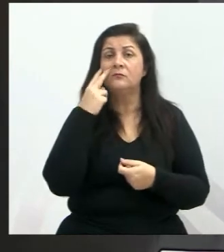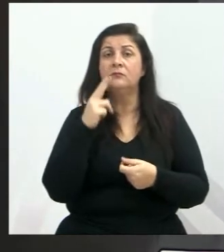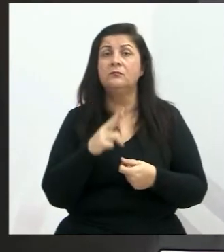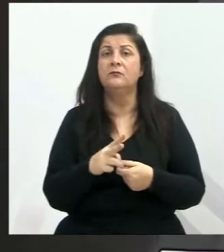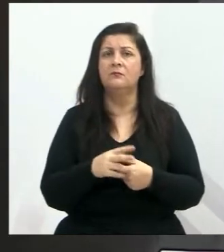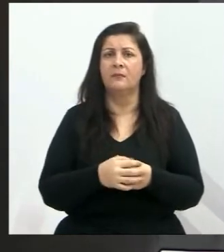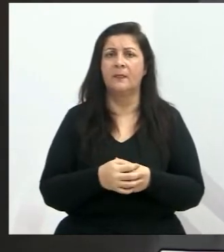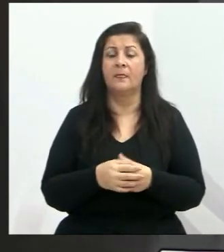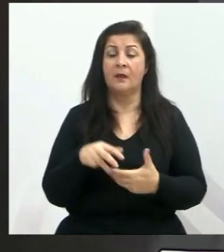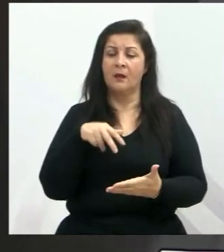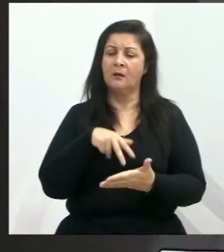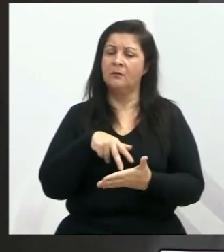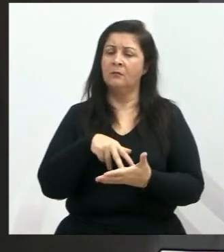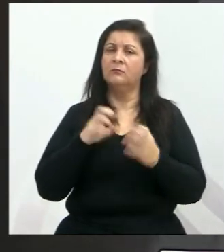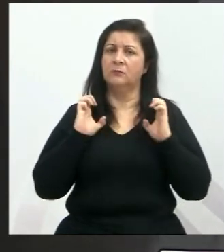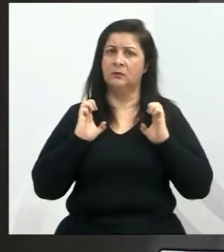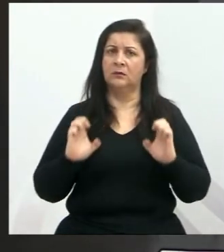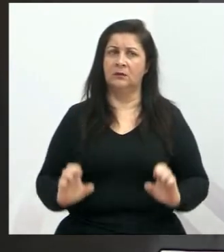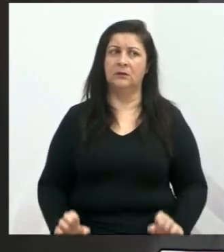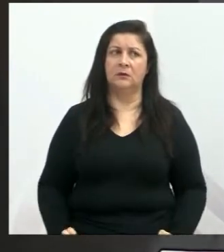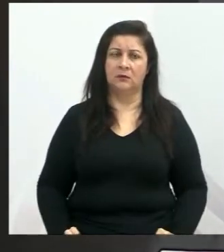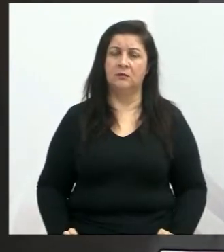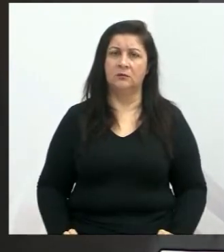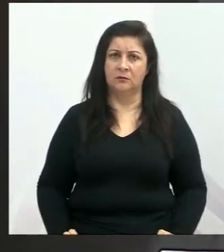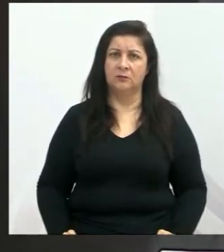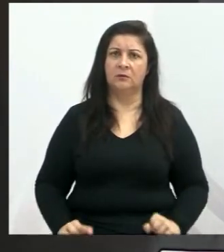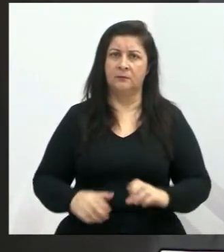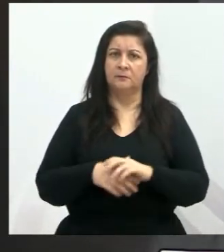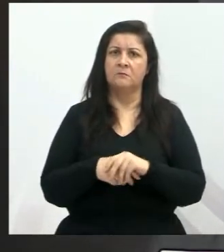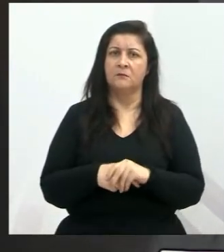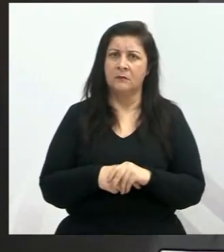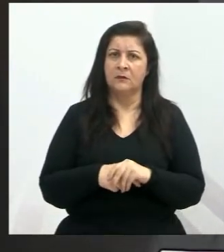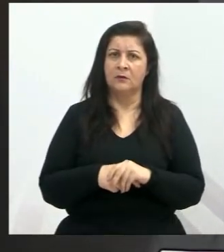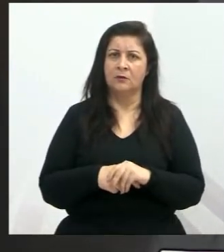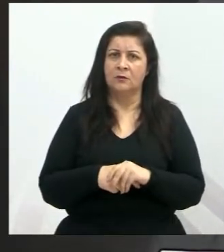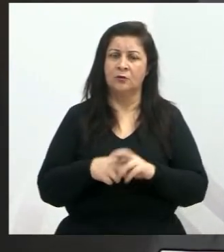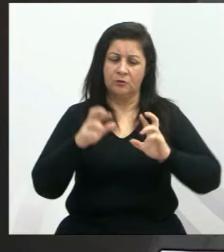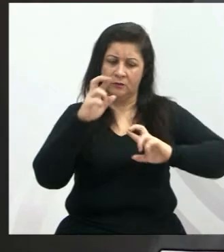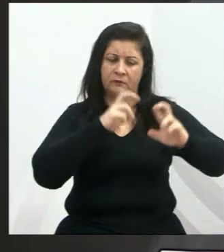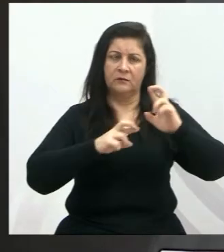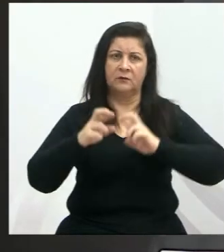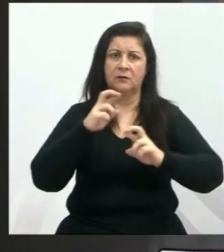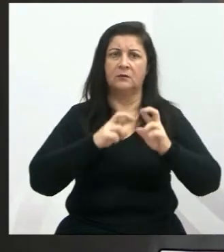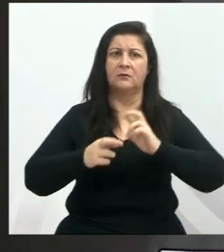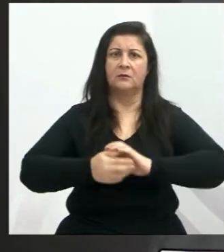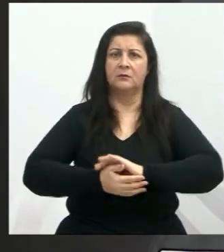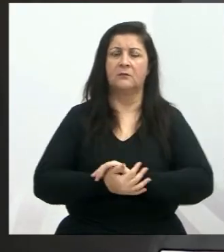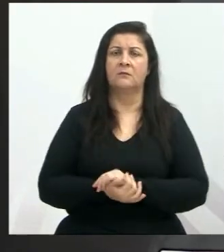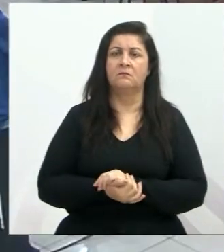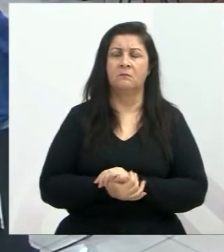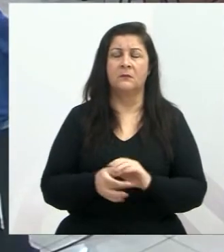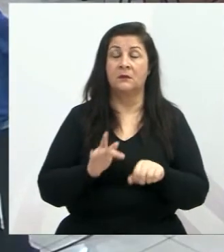a postura de alguns desses fiscais. Fica aqui a minha indignação.